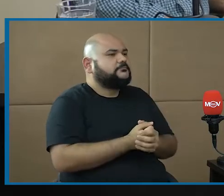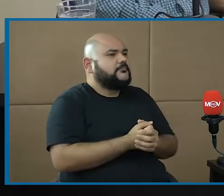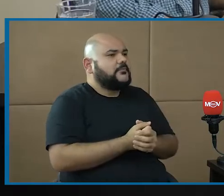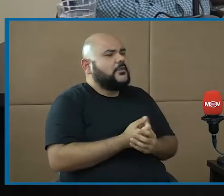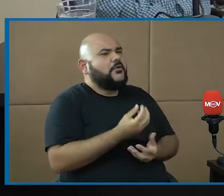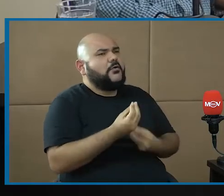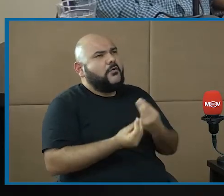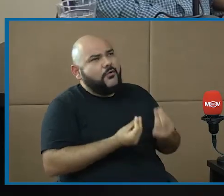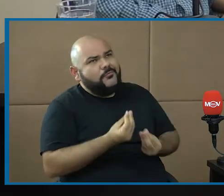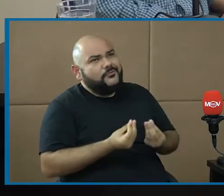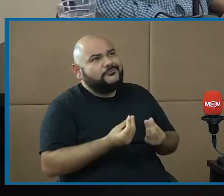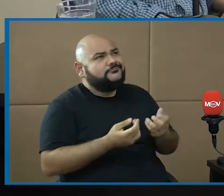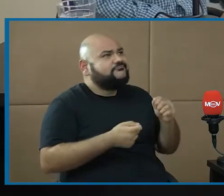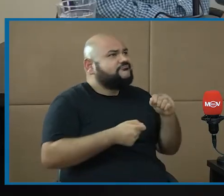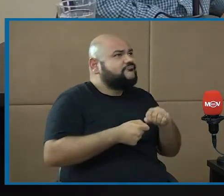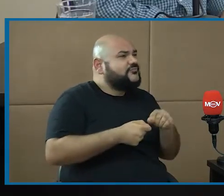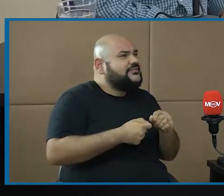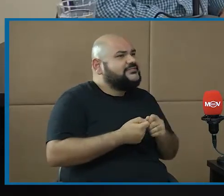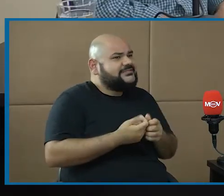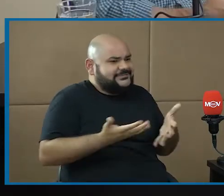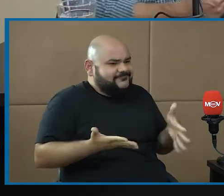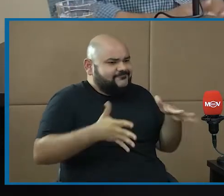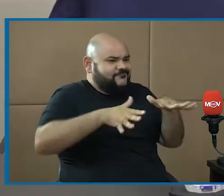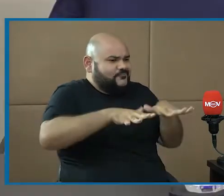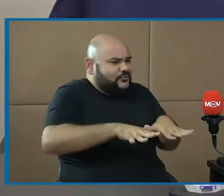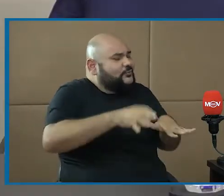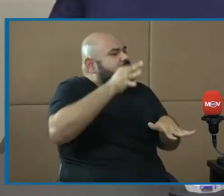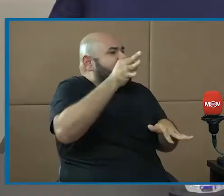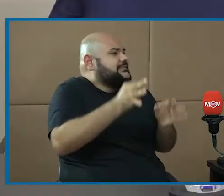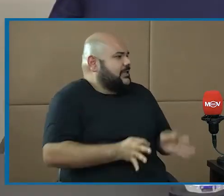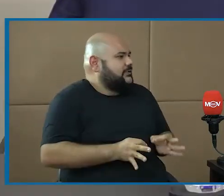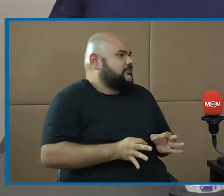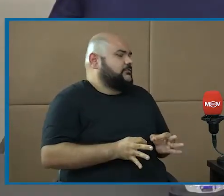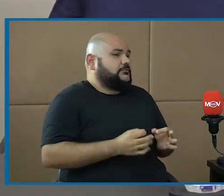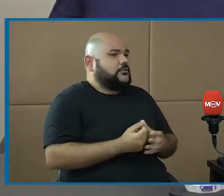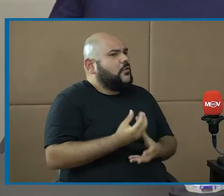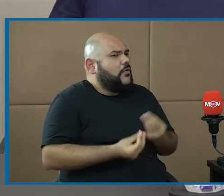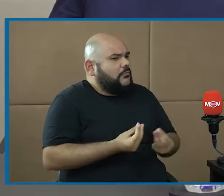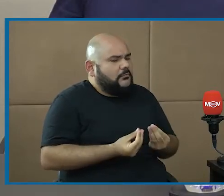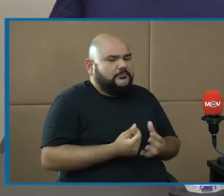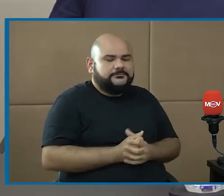como fazer para incluir tantas pessoas? As políticas